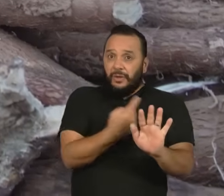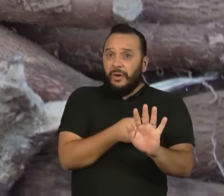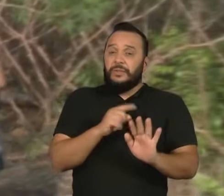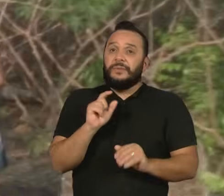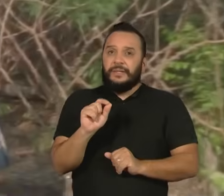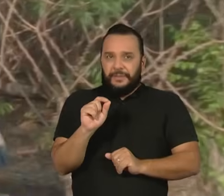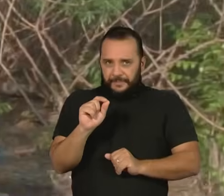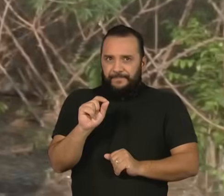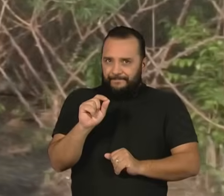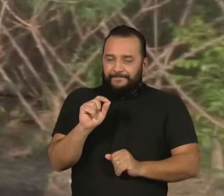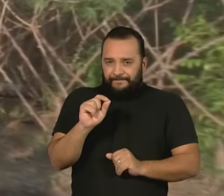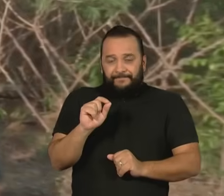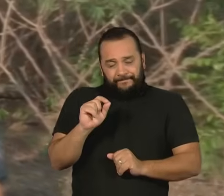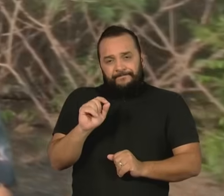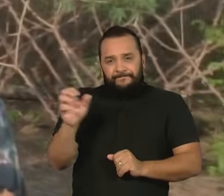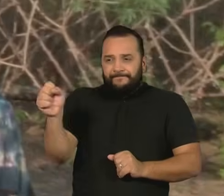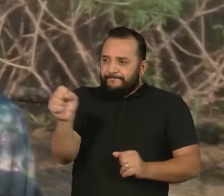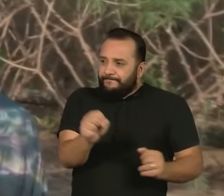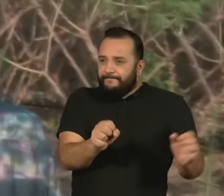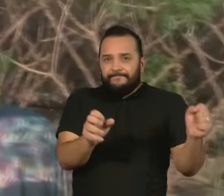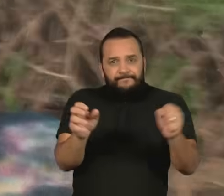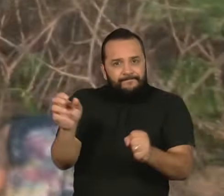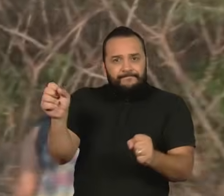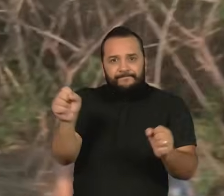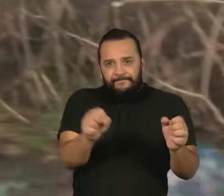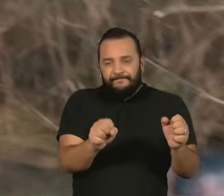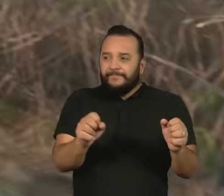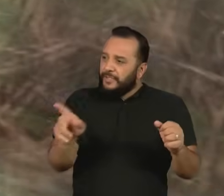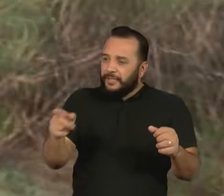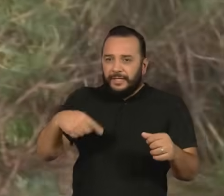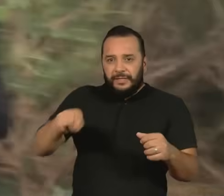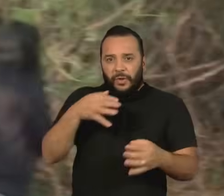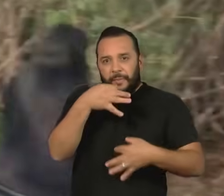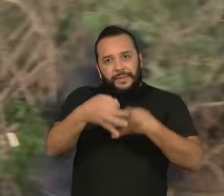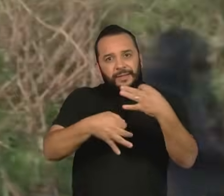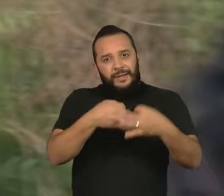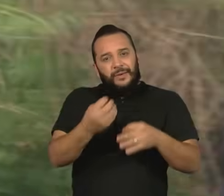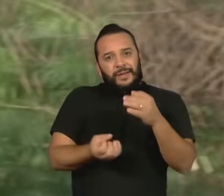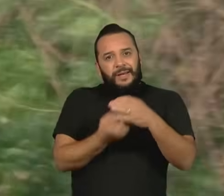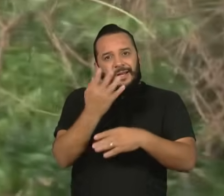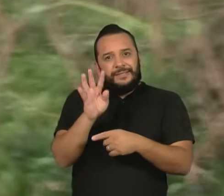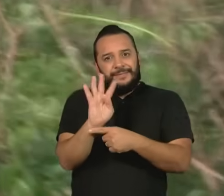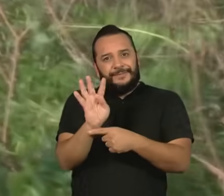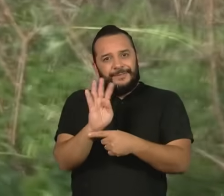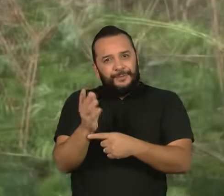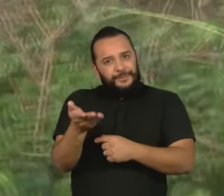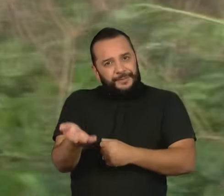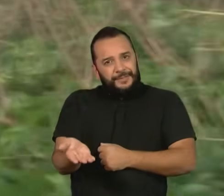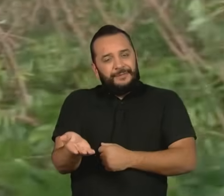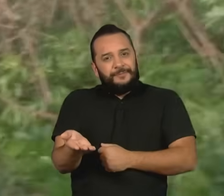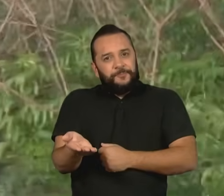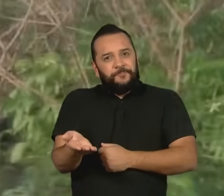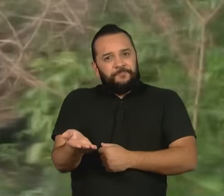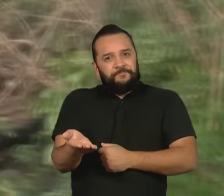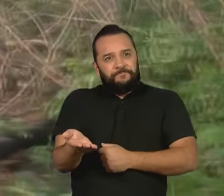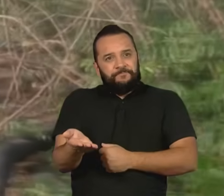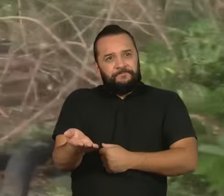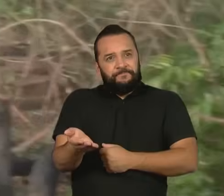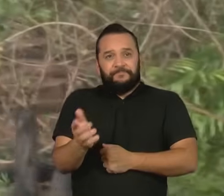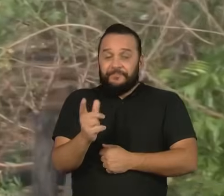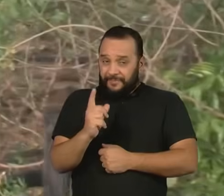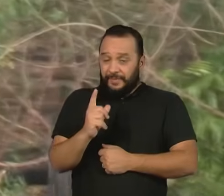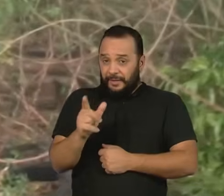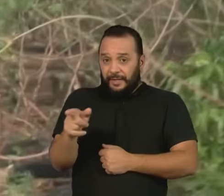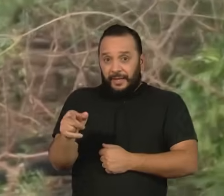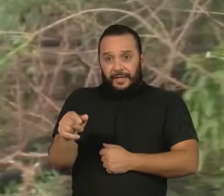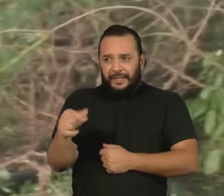isso, né, ao longo do processo dessa criação, né, desse criativo, né, tanto